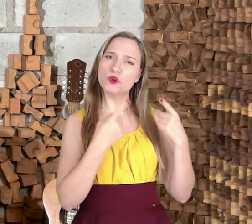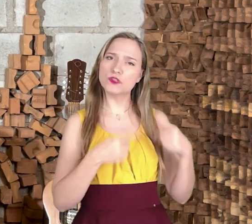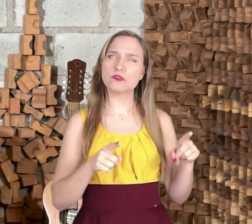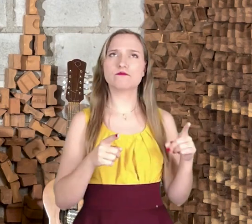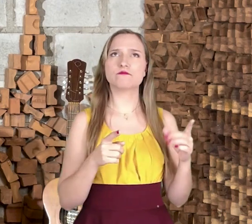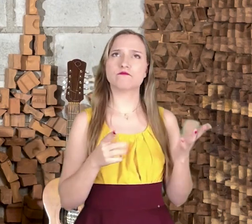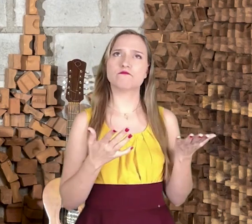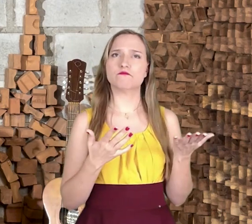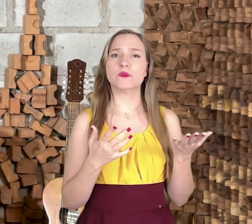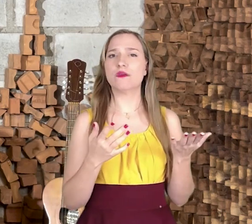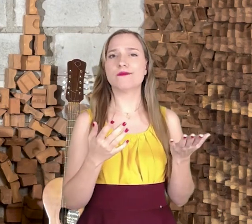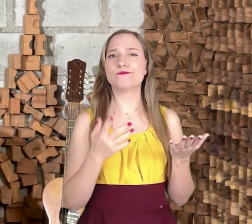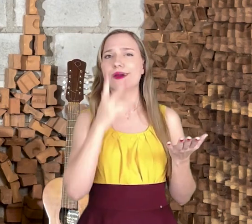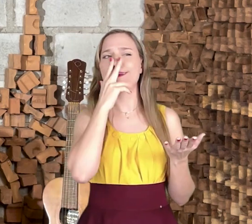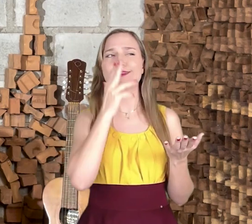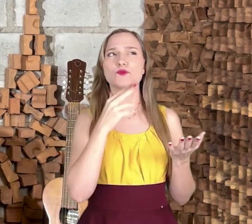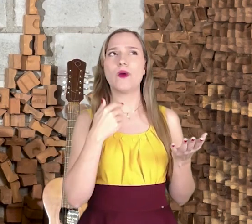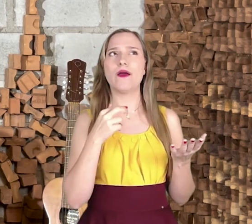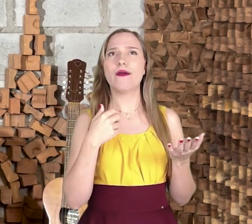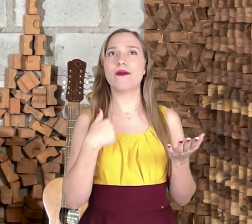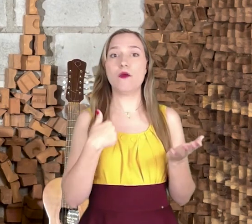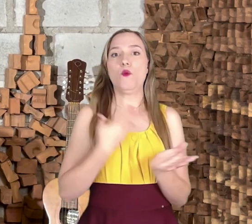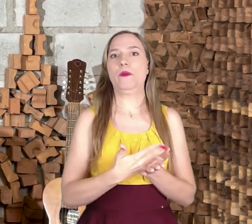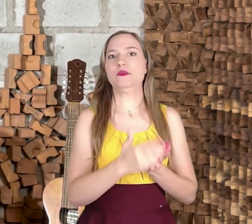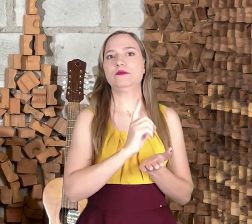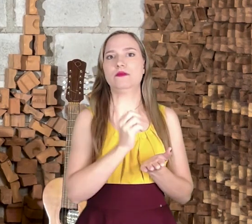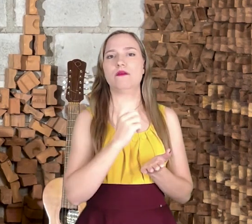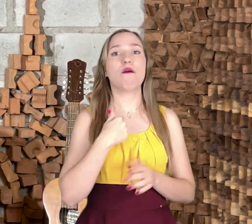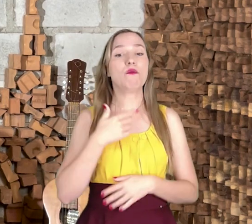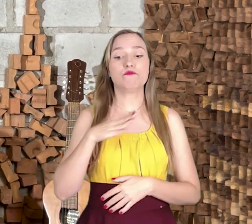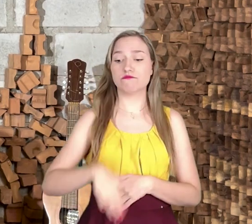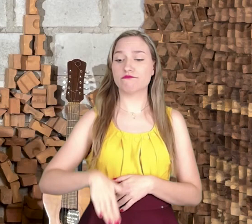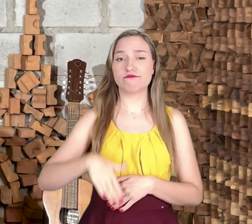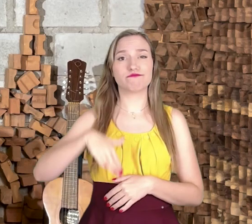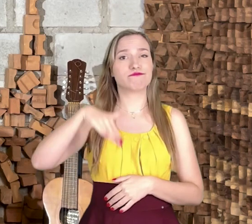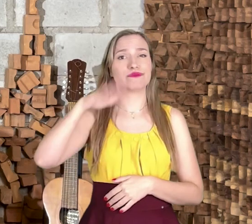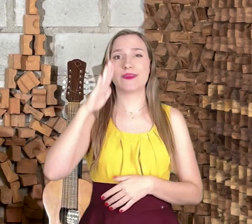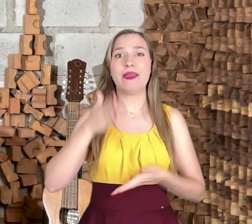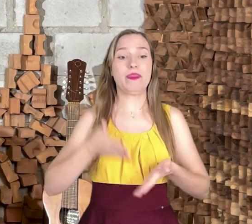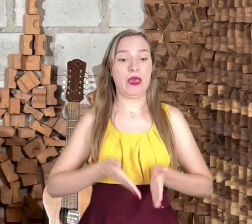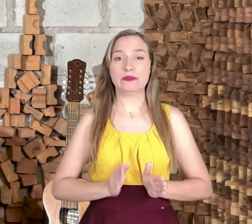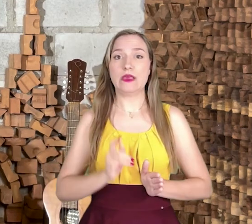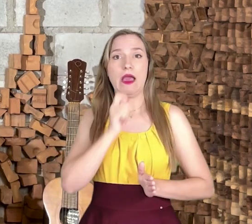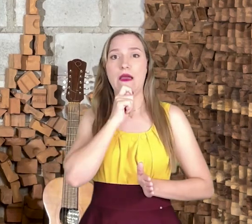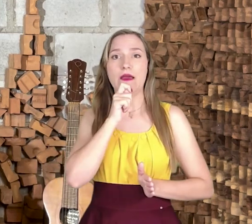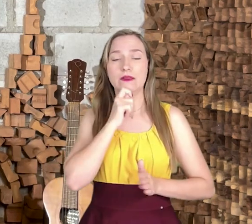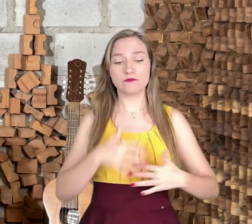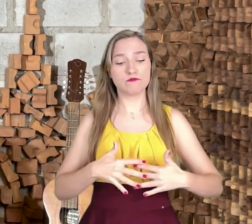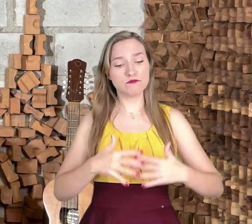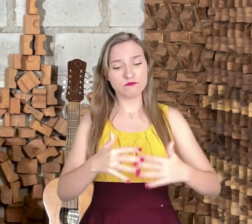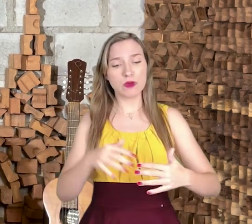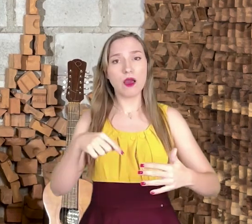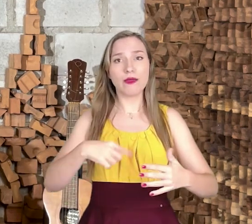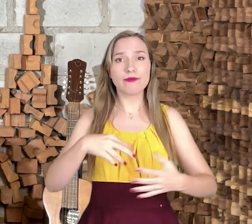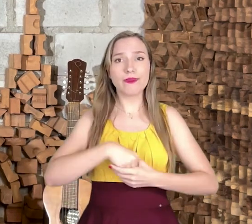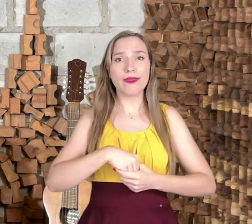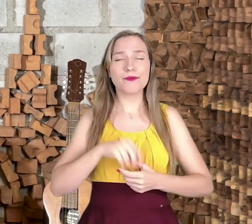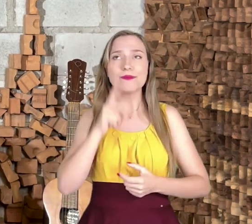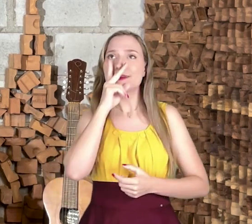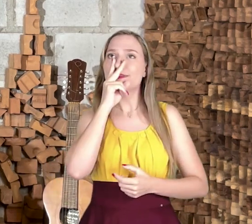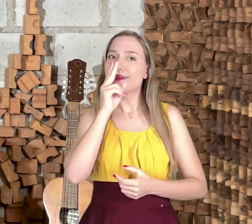comecei na música, a música começou em mim, acho que desde antes de eu nascer, porque eu acho que ocorreram momentos